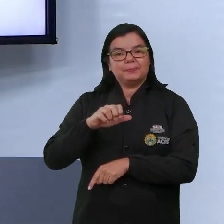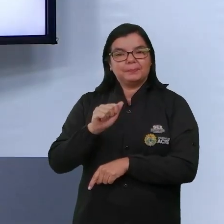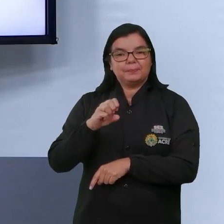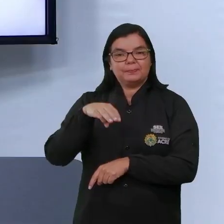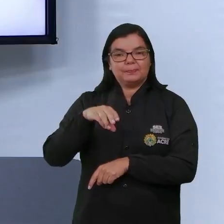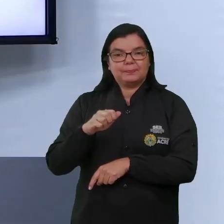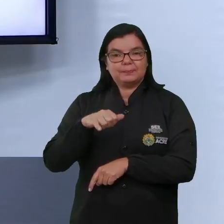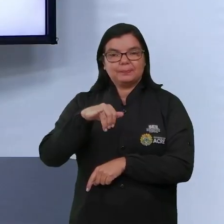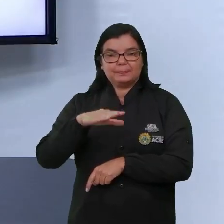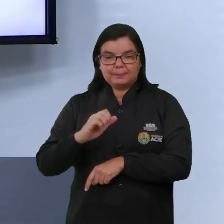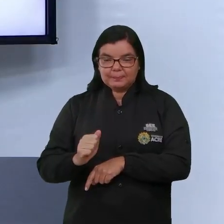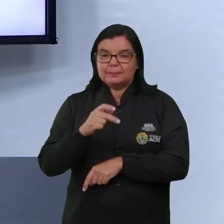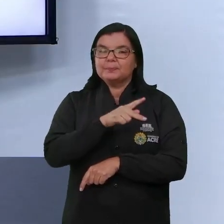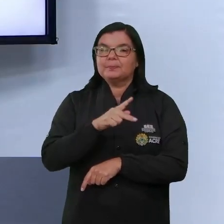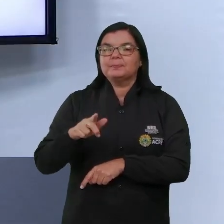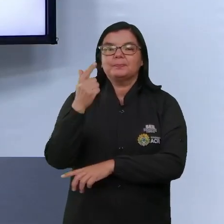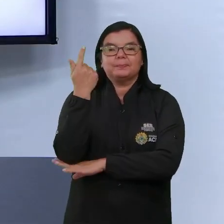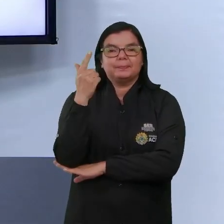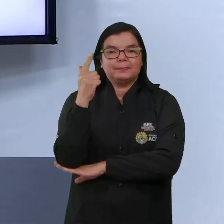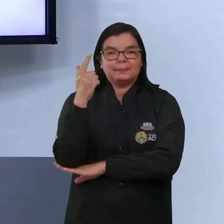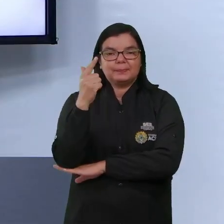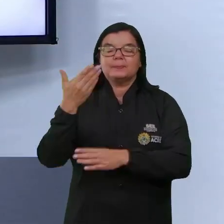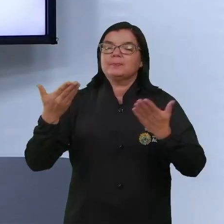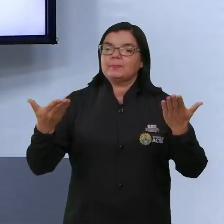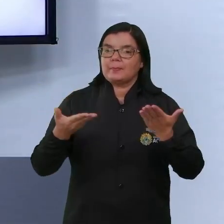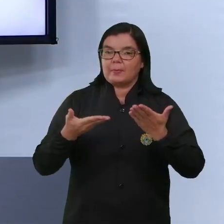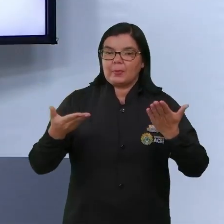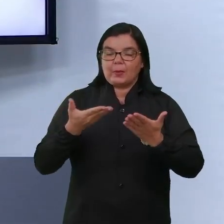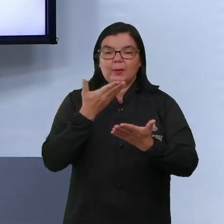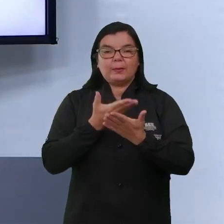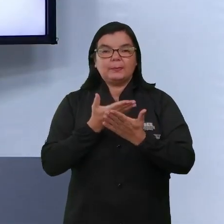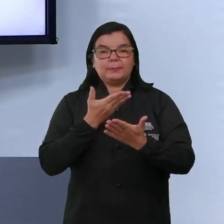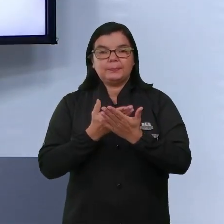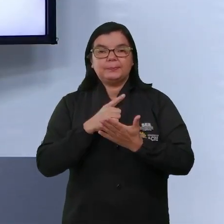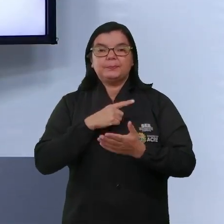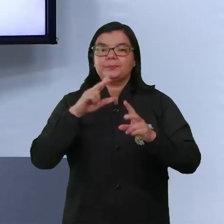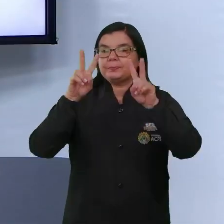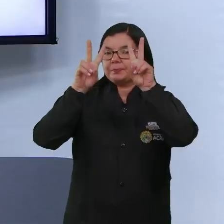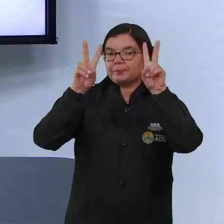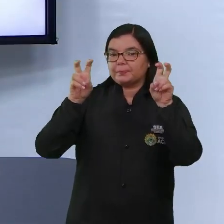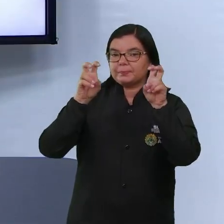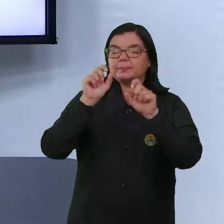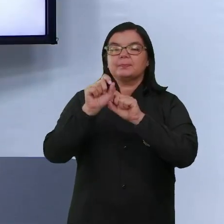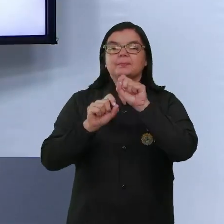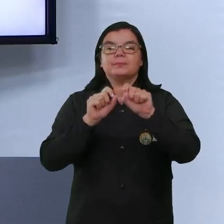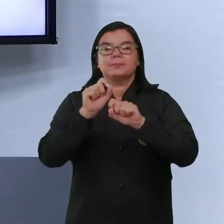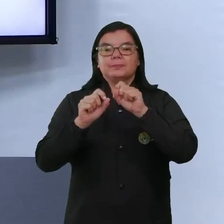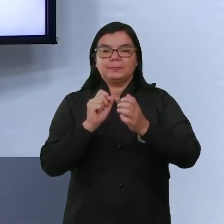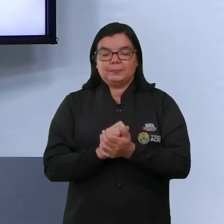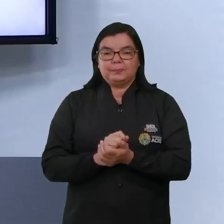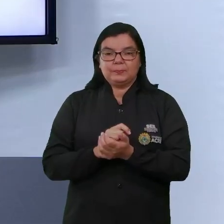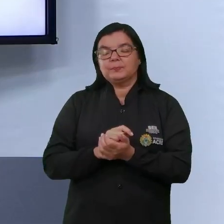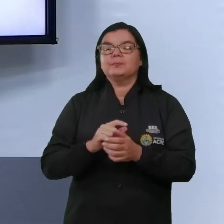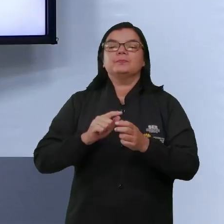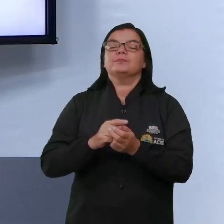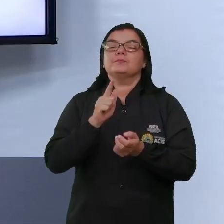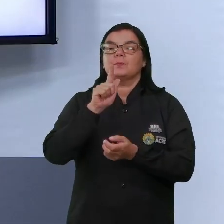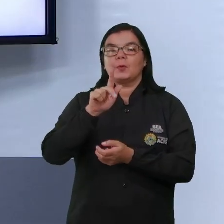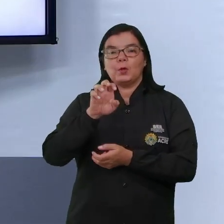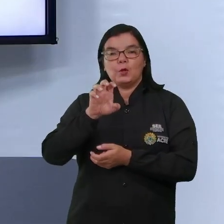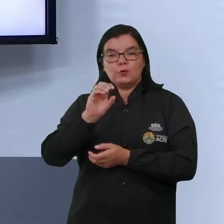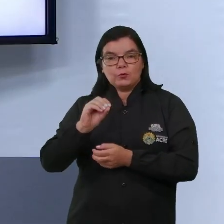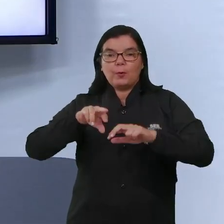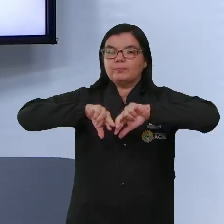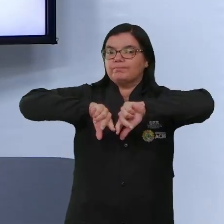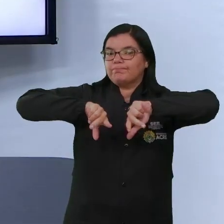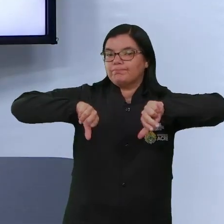sou professora de Geografia e hoje a nossa aula tem como tema aí falar sobre geobiodiversidade no